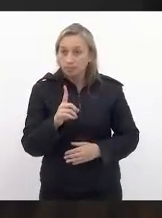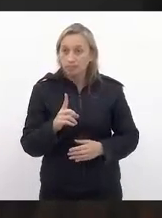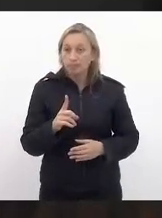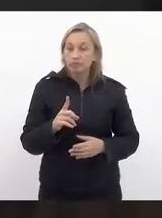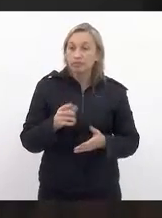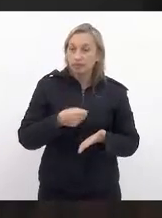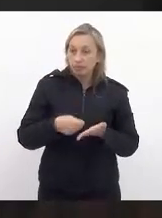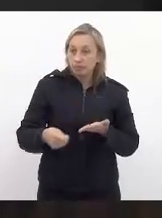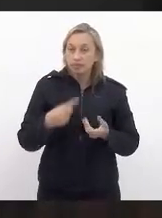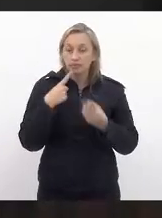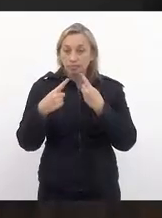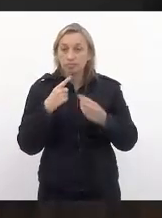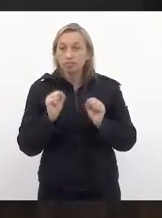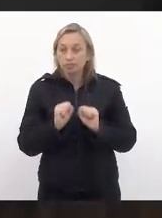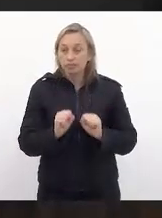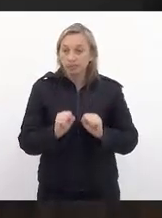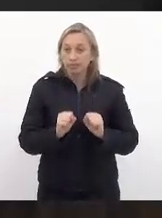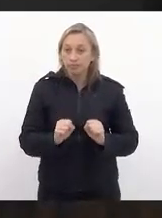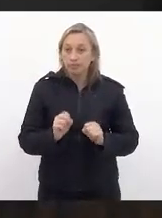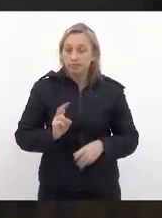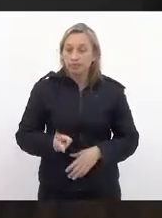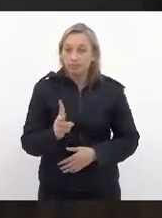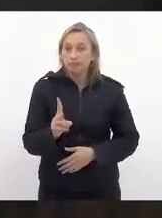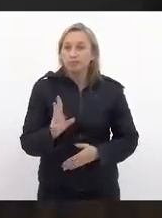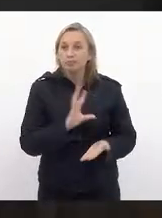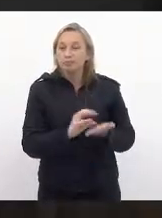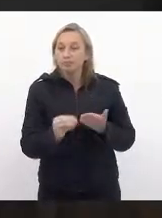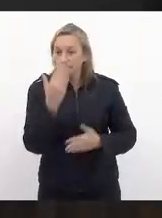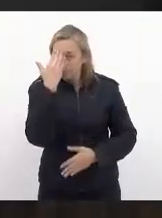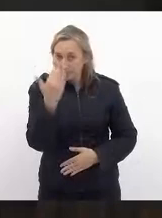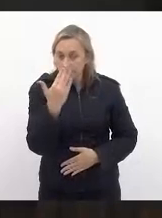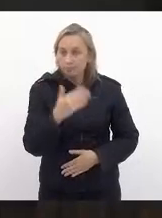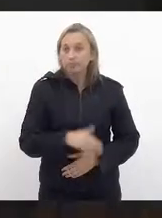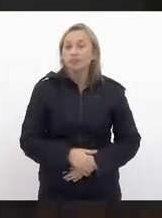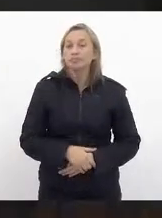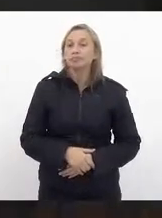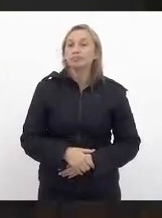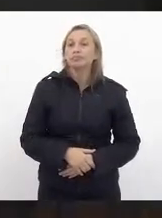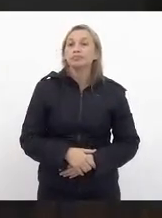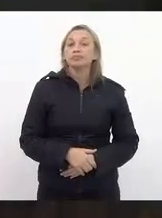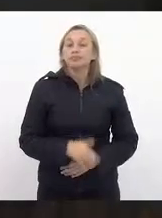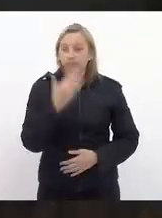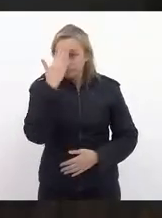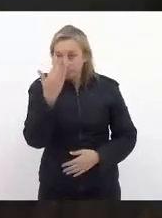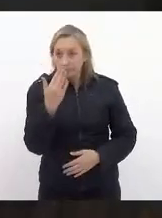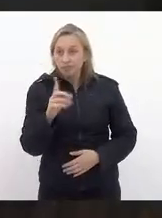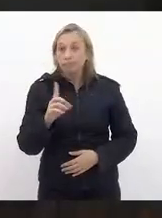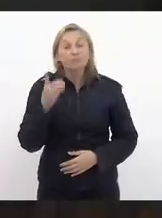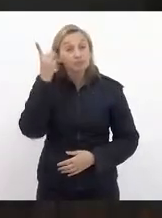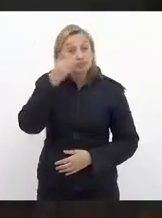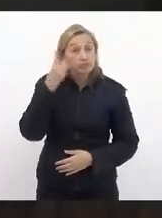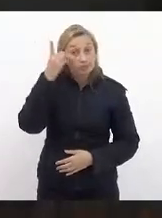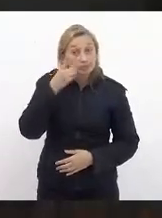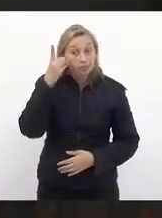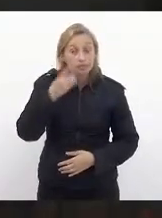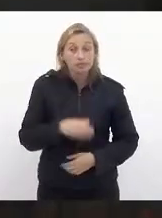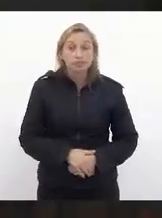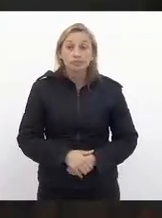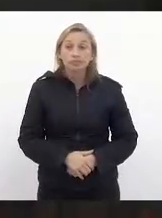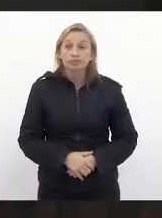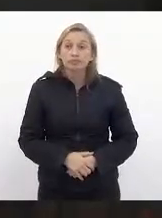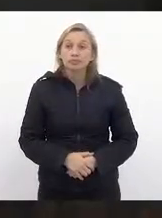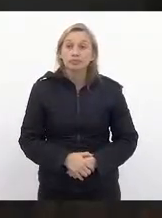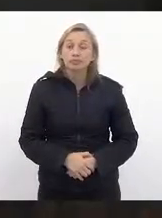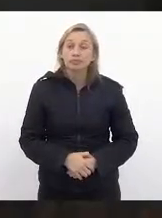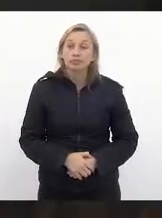inscrever para discutir para que a gente pudesse tocar aqui a porta agradeço muito boa experiência agradeço aí os deputados é